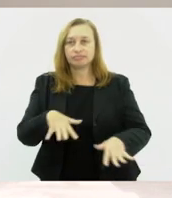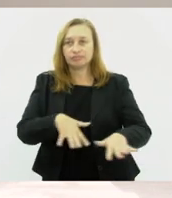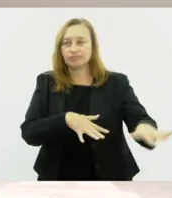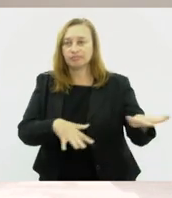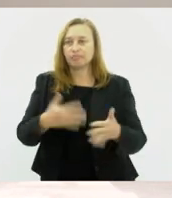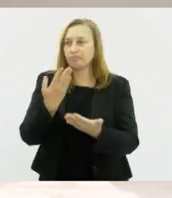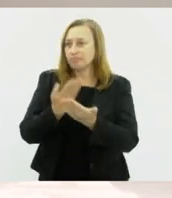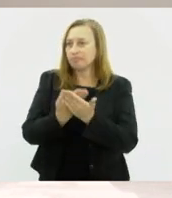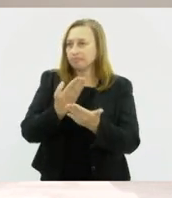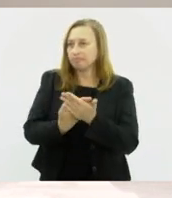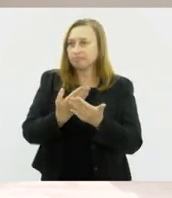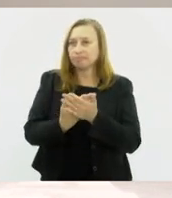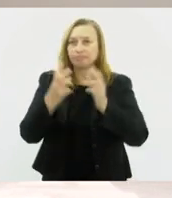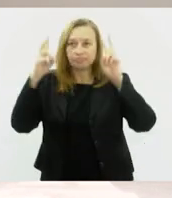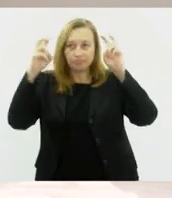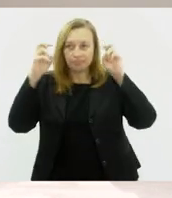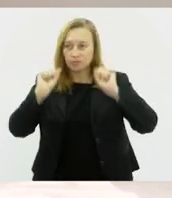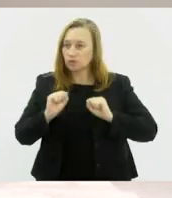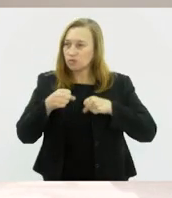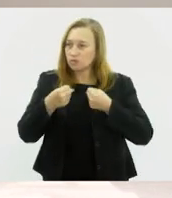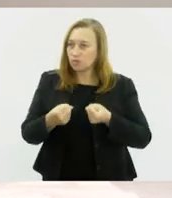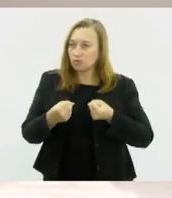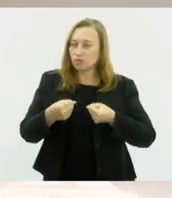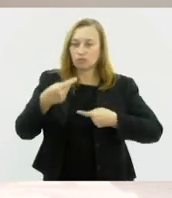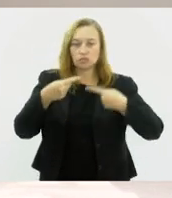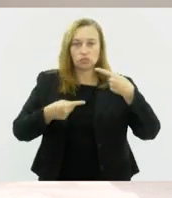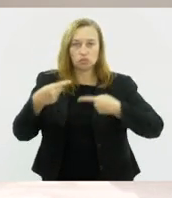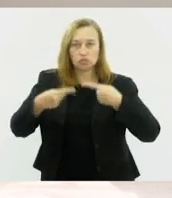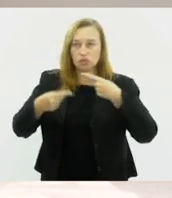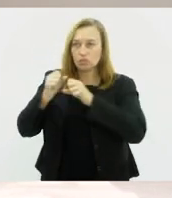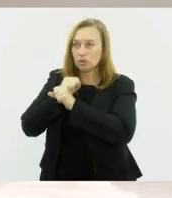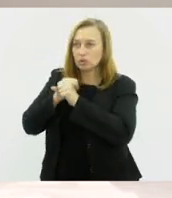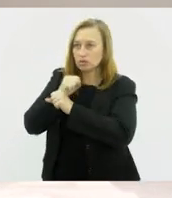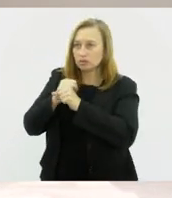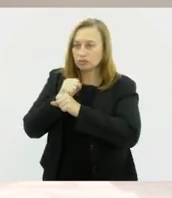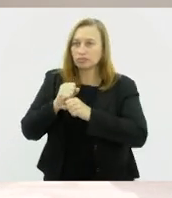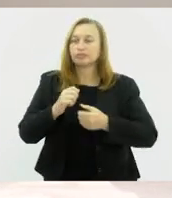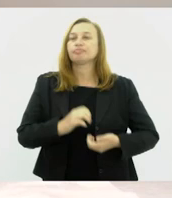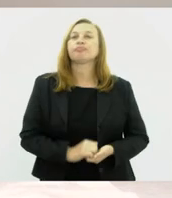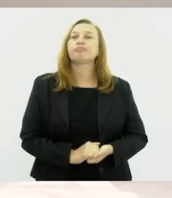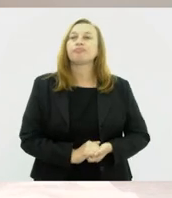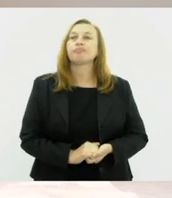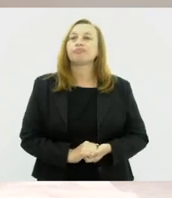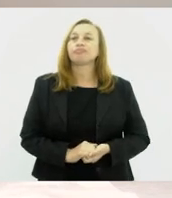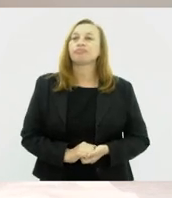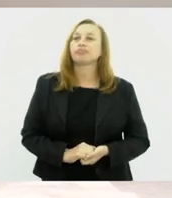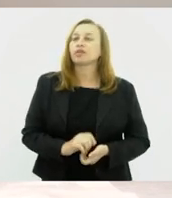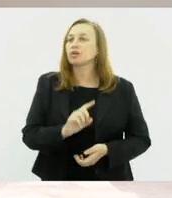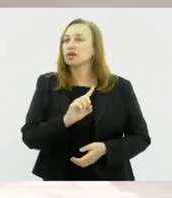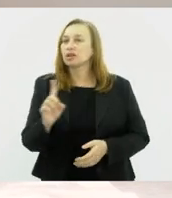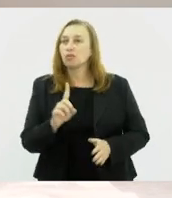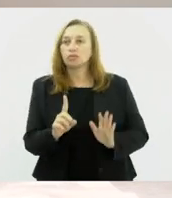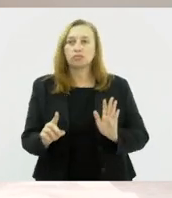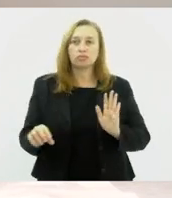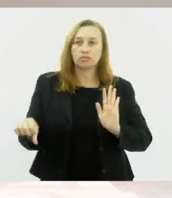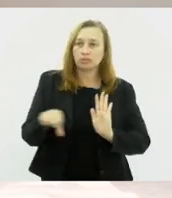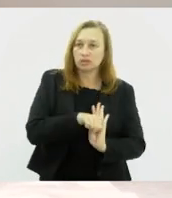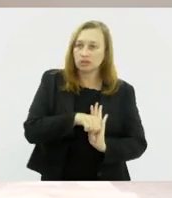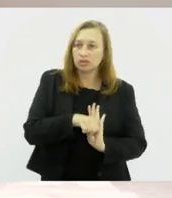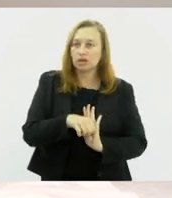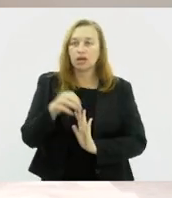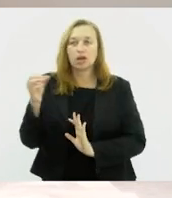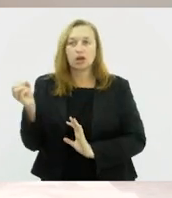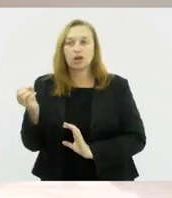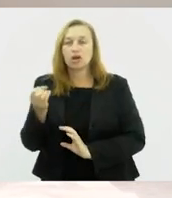uma pessoa que dedica anos e anos a discussão da legalização da não criminalização é